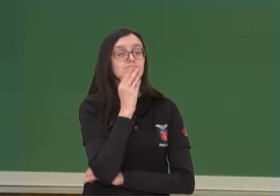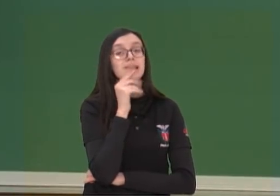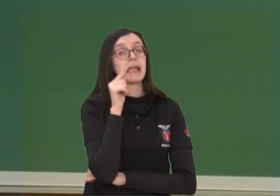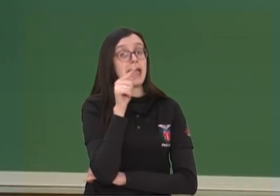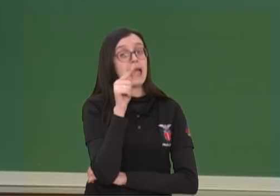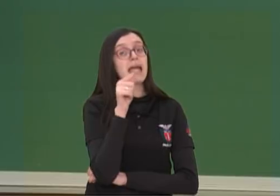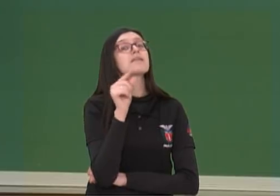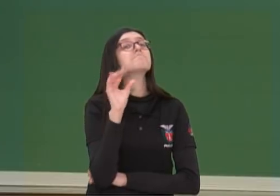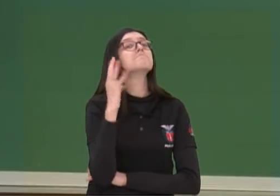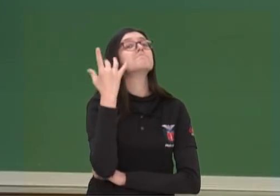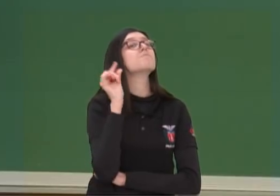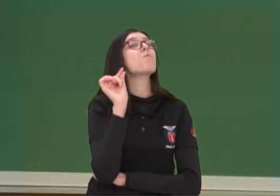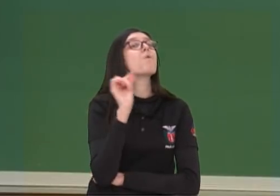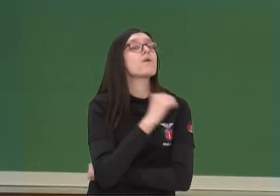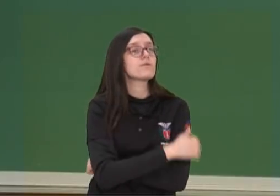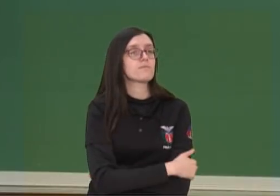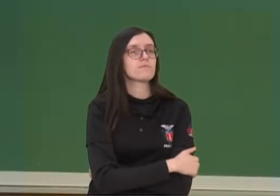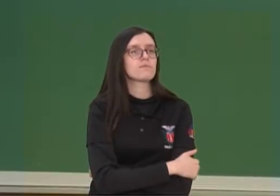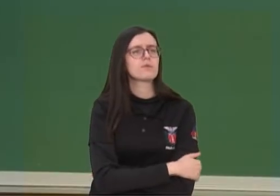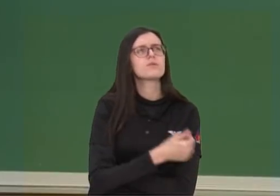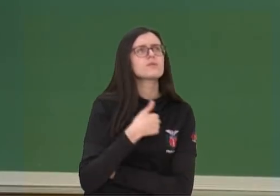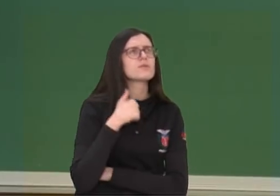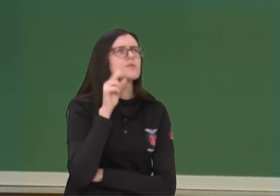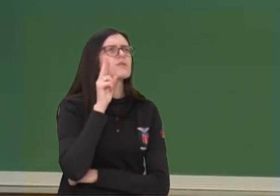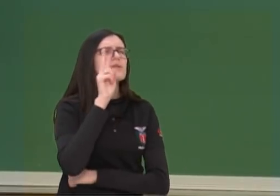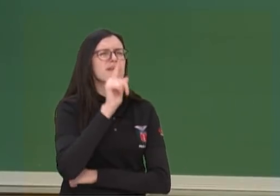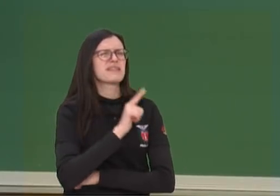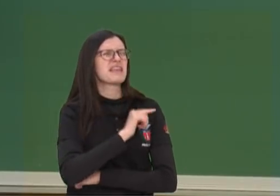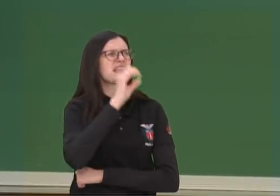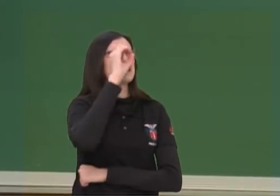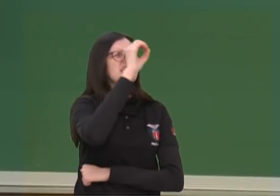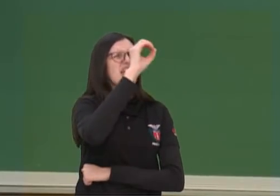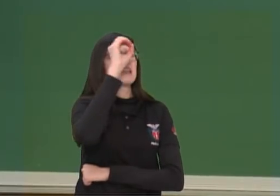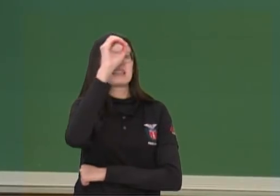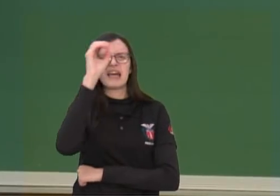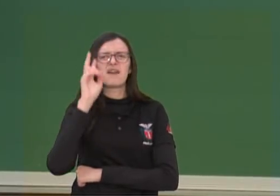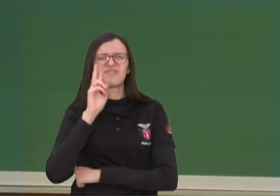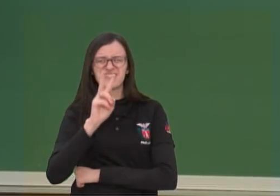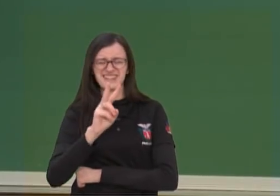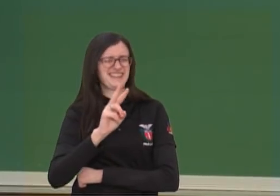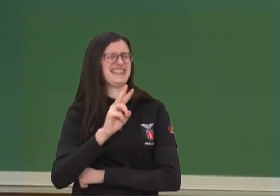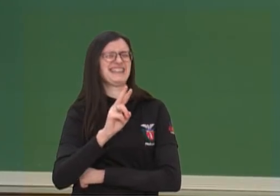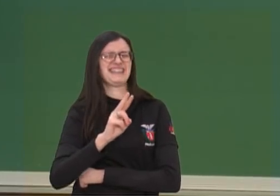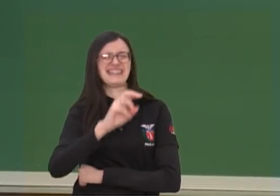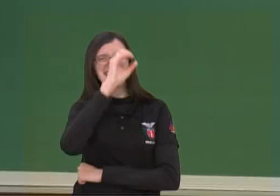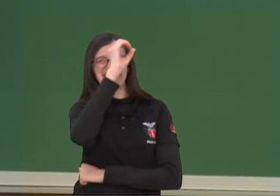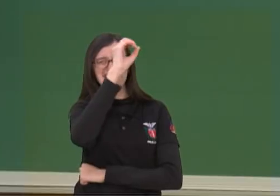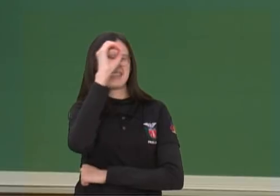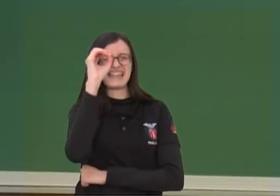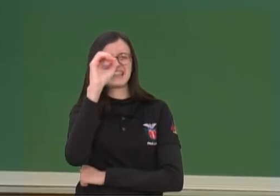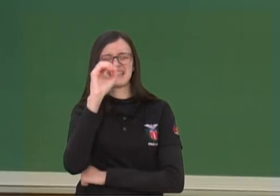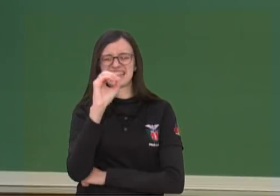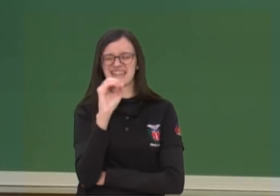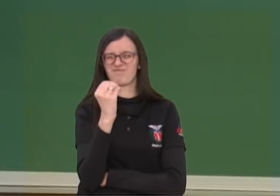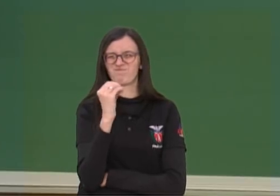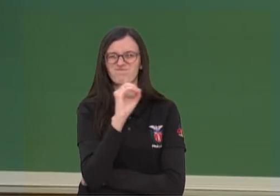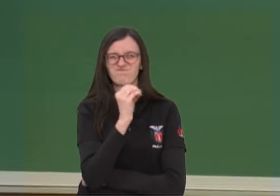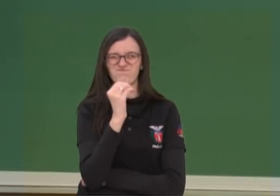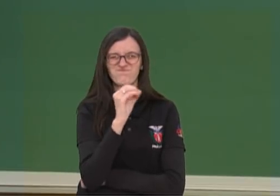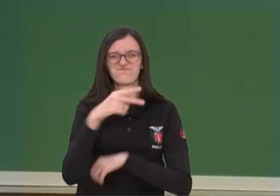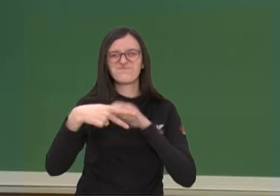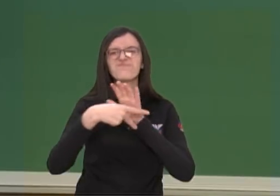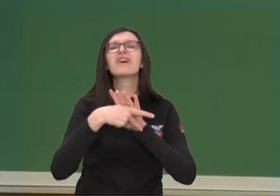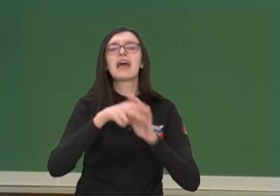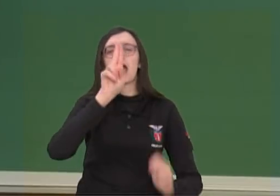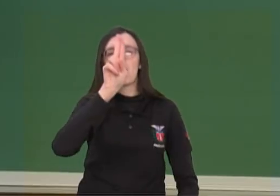Essa aconteceu o quê? Olha lá, aqui eu não tenho 0 e 0 aqui, ó. 0 na unidade de milhar e 0 na